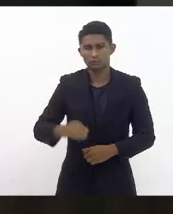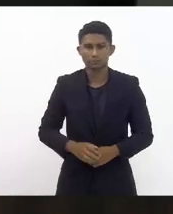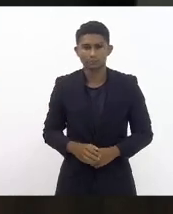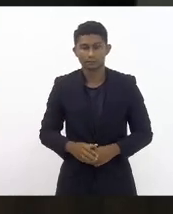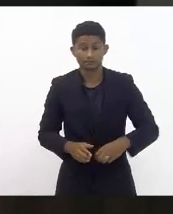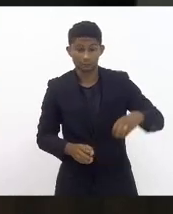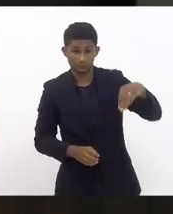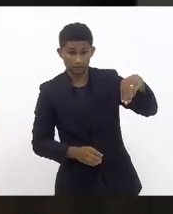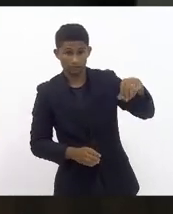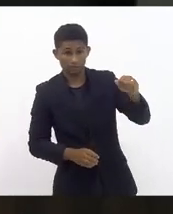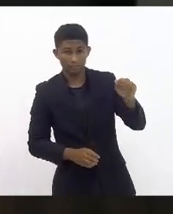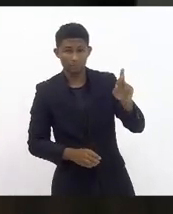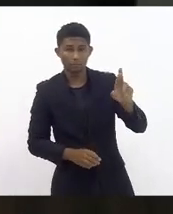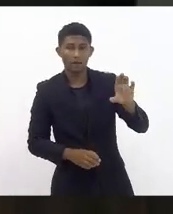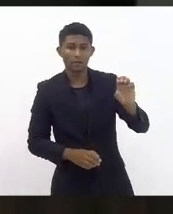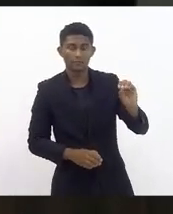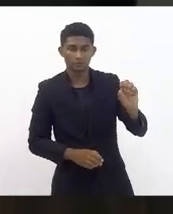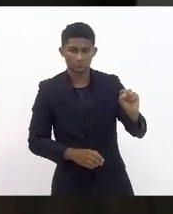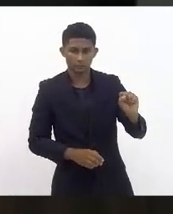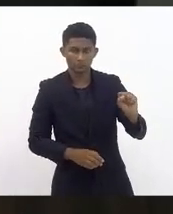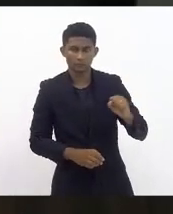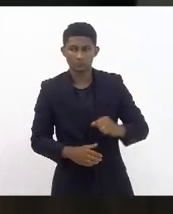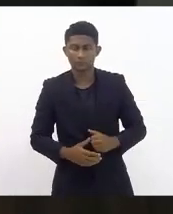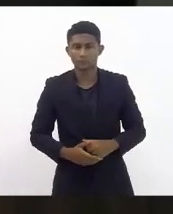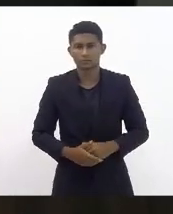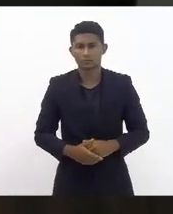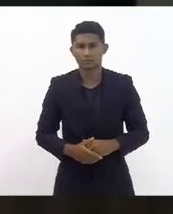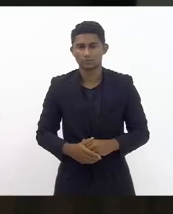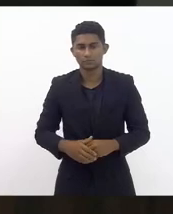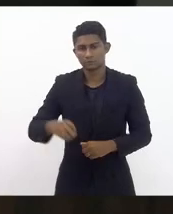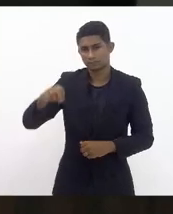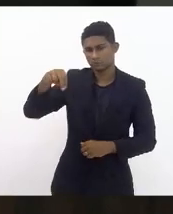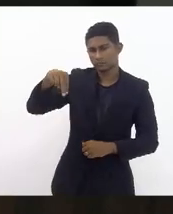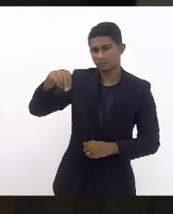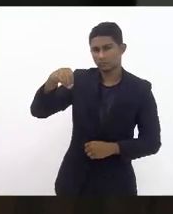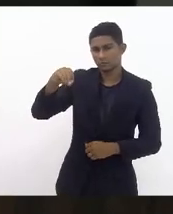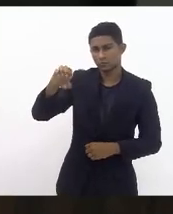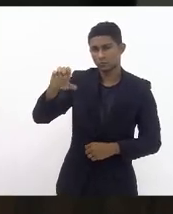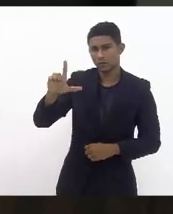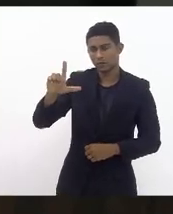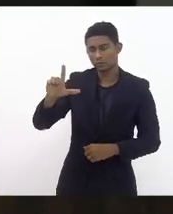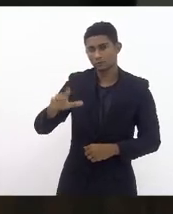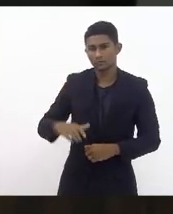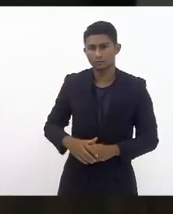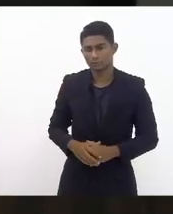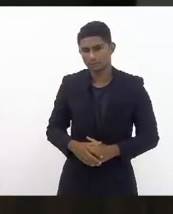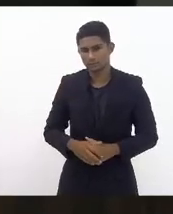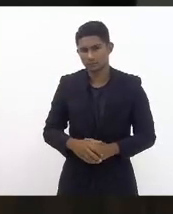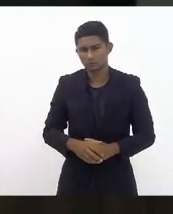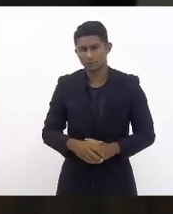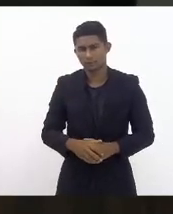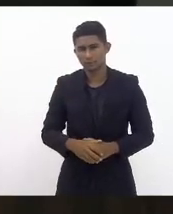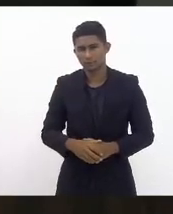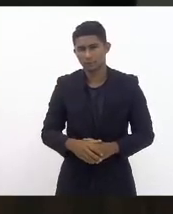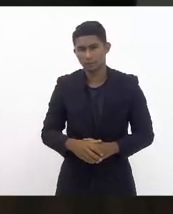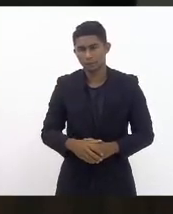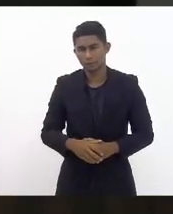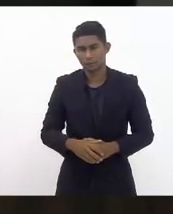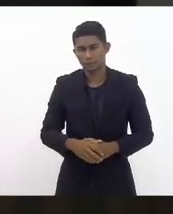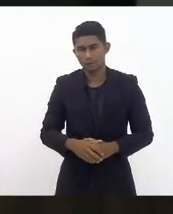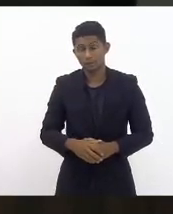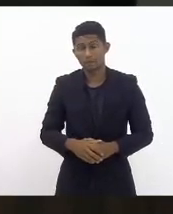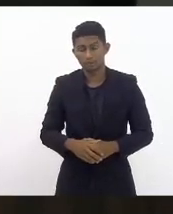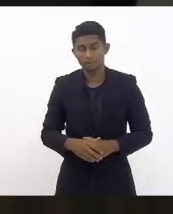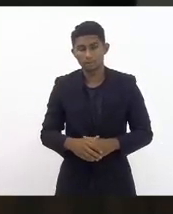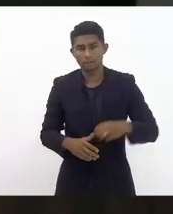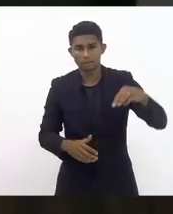Marcos Abraão. Deputado Marcos Abraão. Deputado Noel de Carvalho. Deputado Noel de Carvalho. Deputado Márcio Canella,